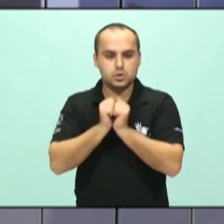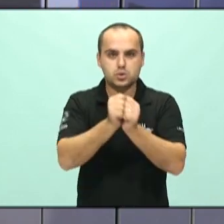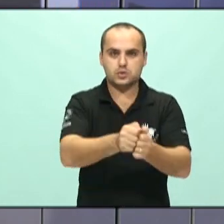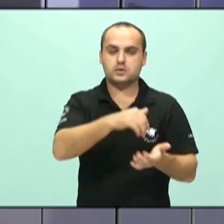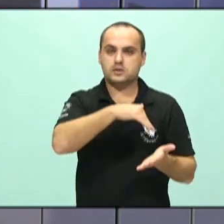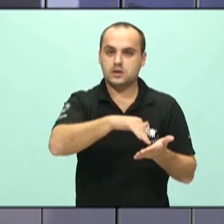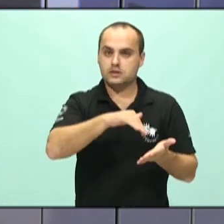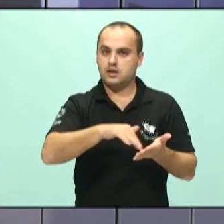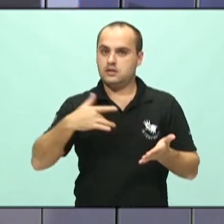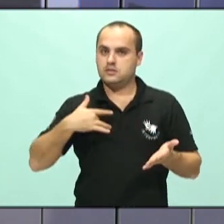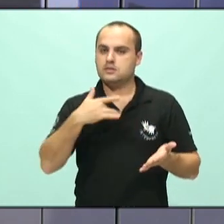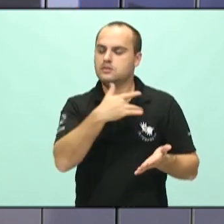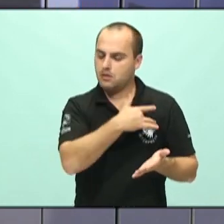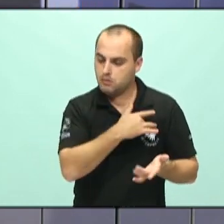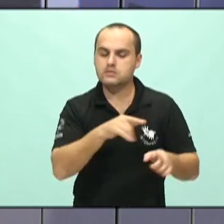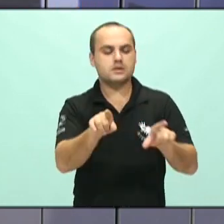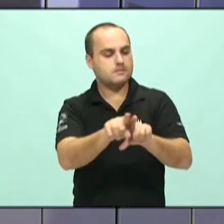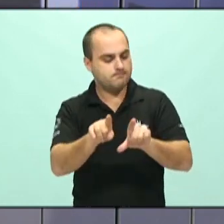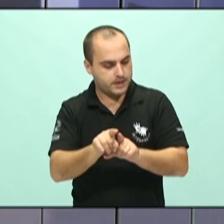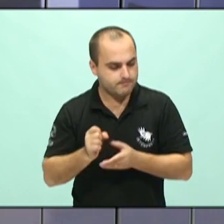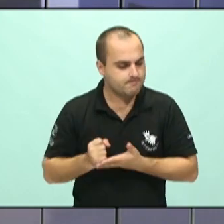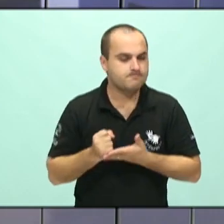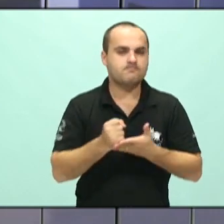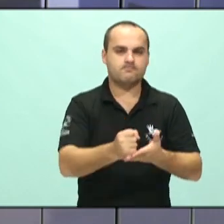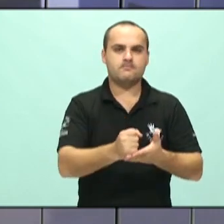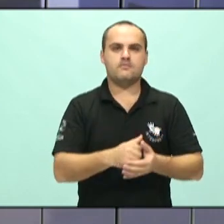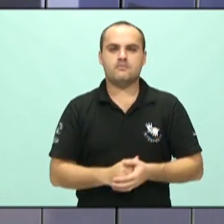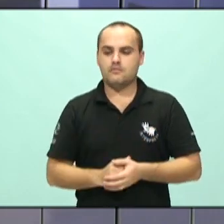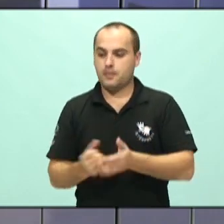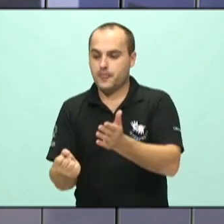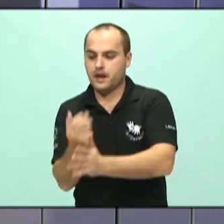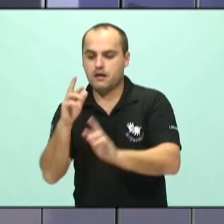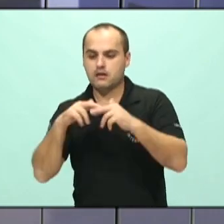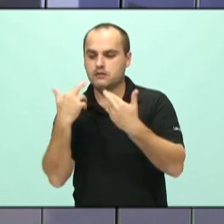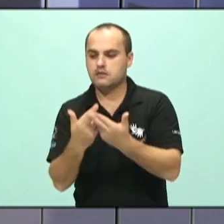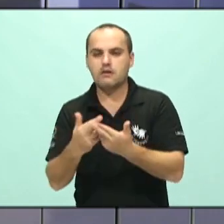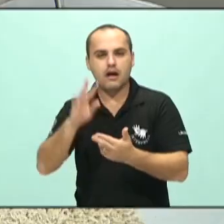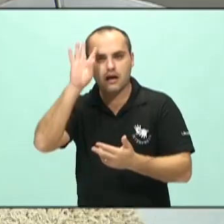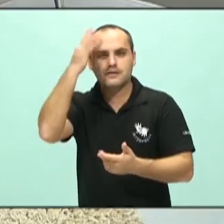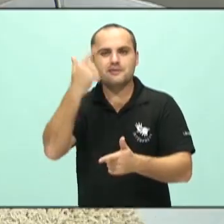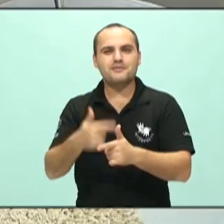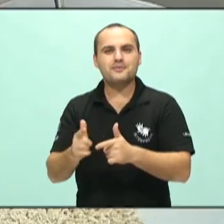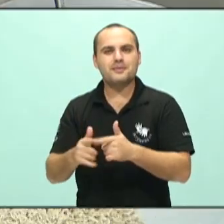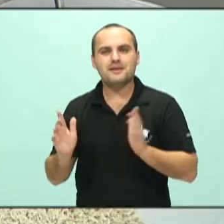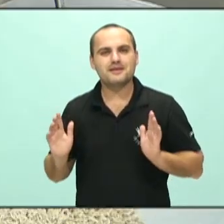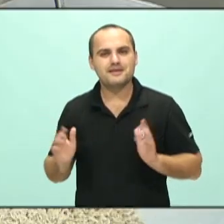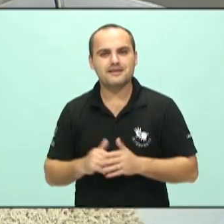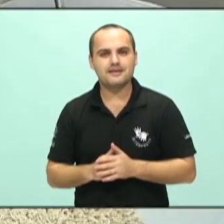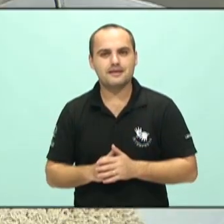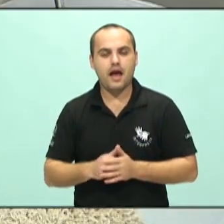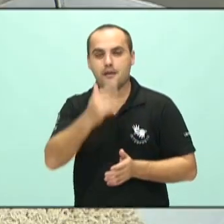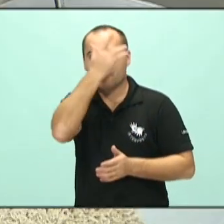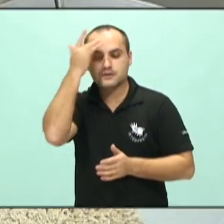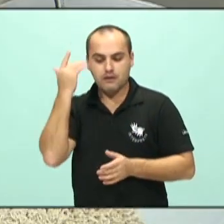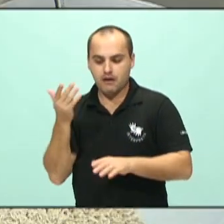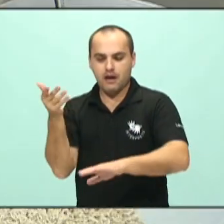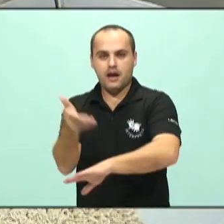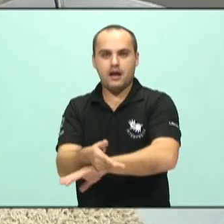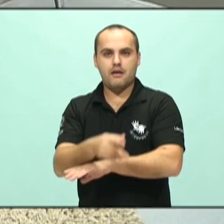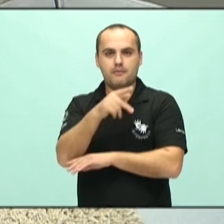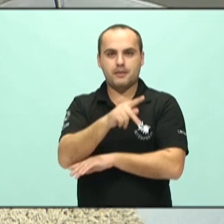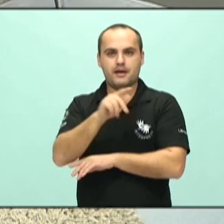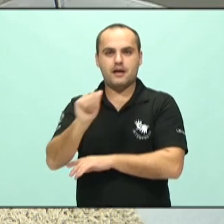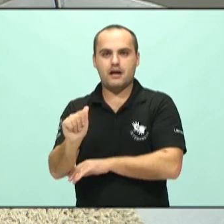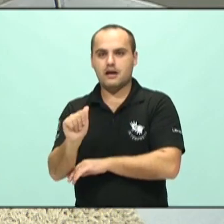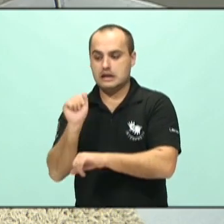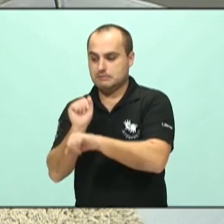de saúde, que foi super solícita também, fizeram uma reunião, resolveram o problema. Agora as pessoas entram pelo pronto-socorro, não